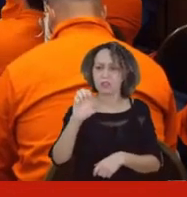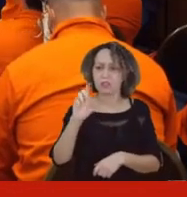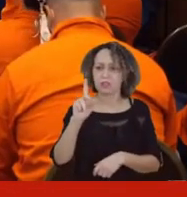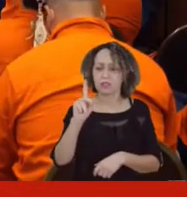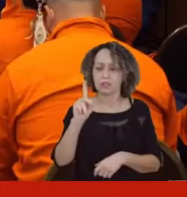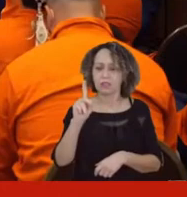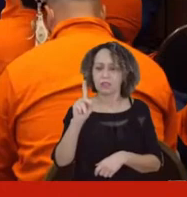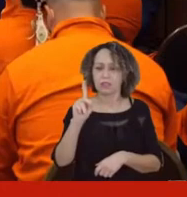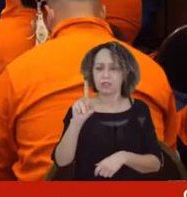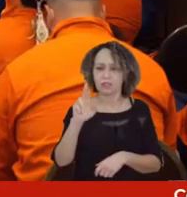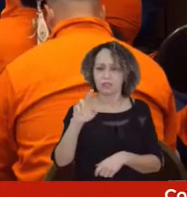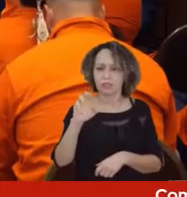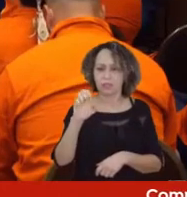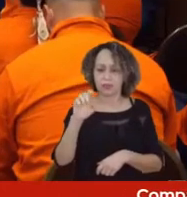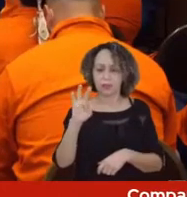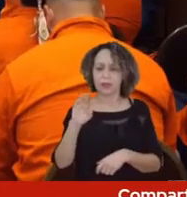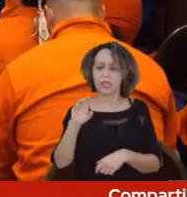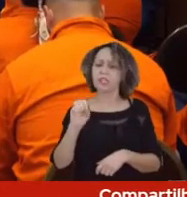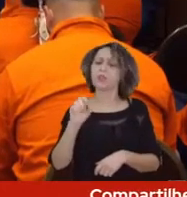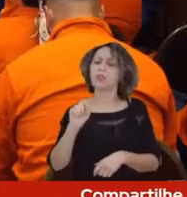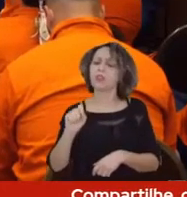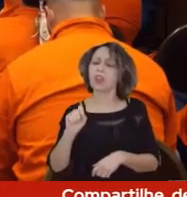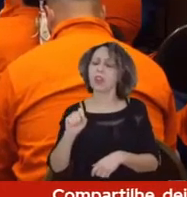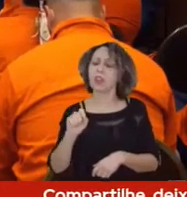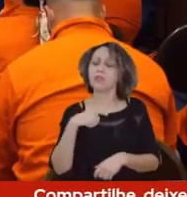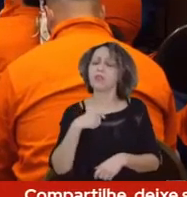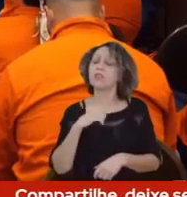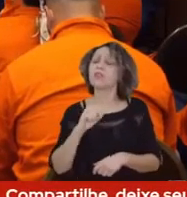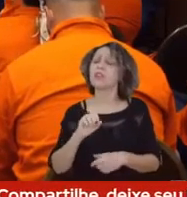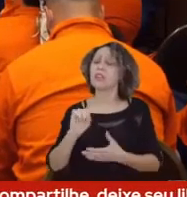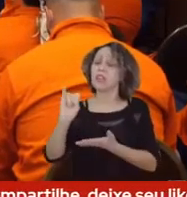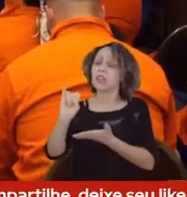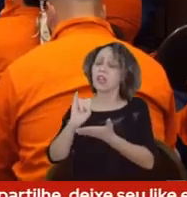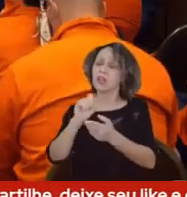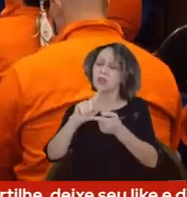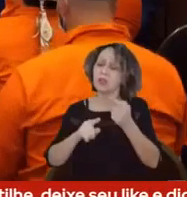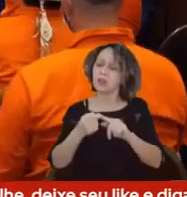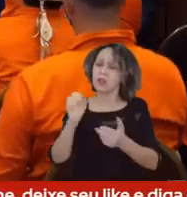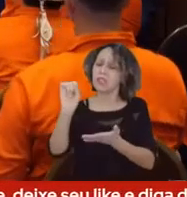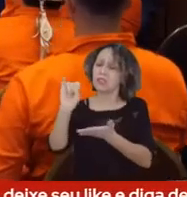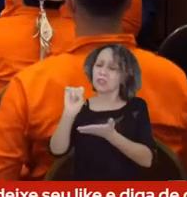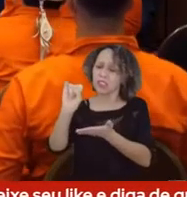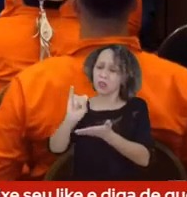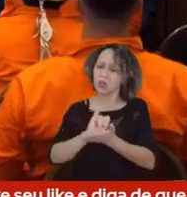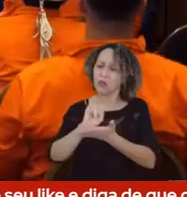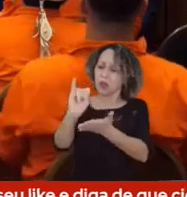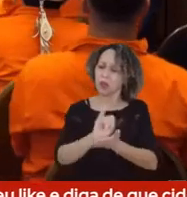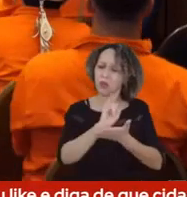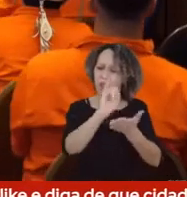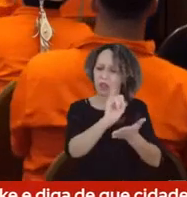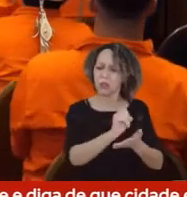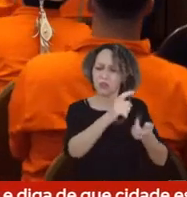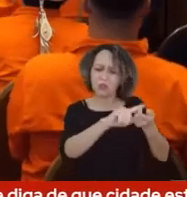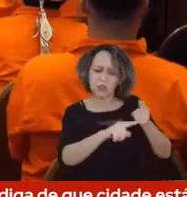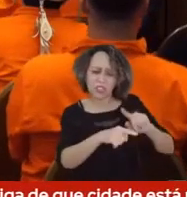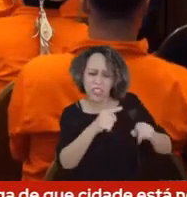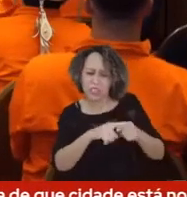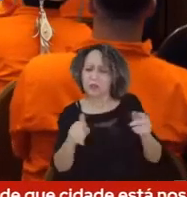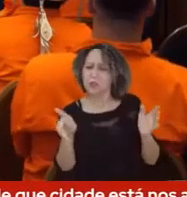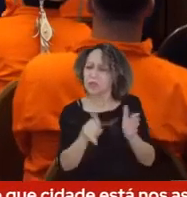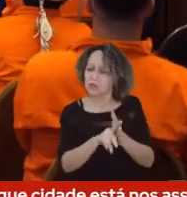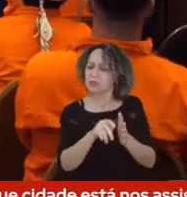equipamentos. Então, não fica nada aqui. A gente fez uma batalha grande aqui. Teseu acompanhou a gente aqui pela